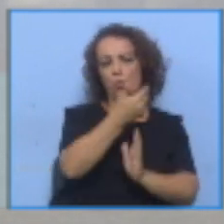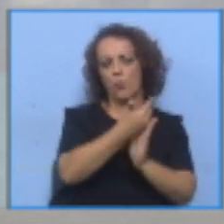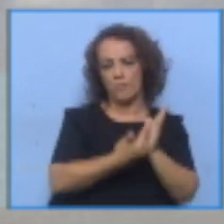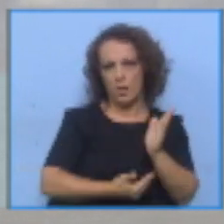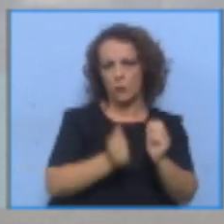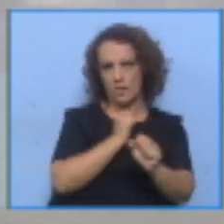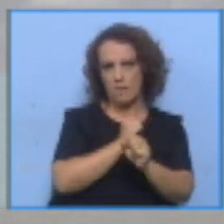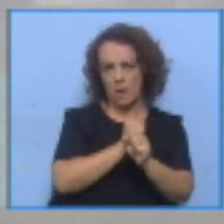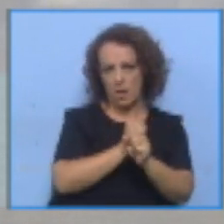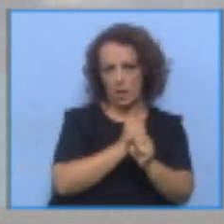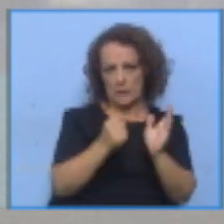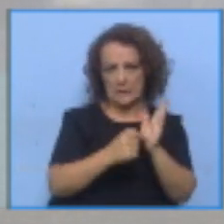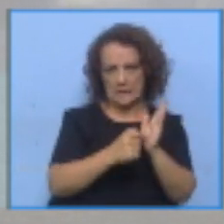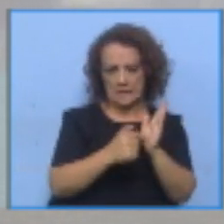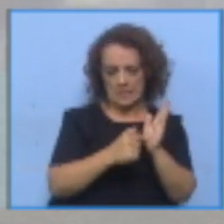que foi